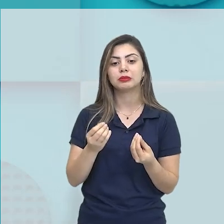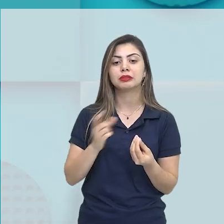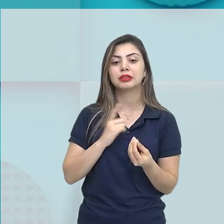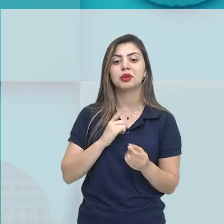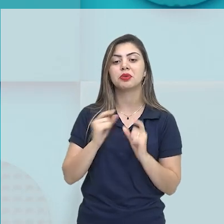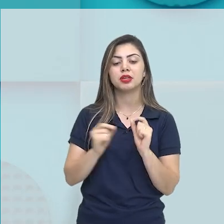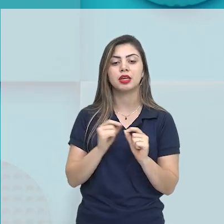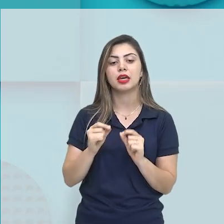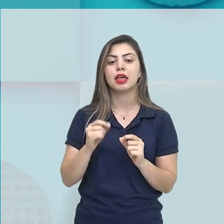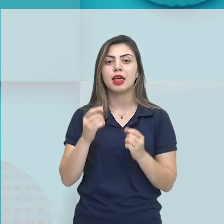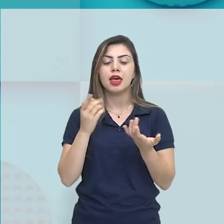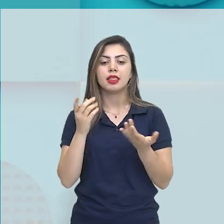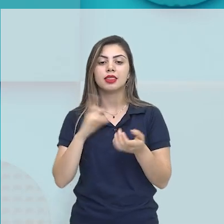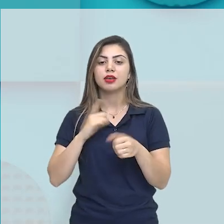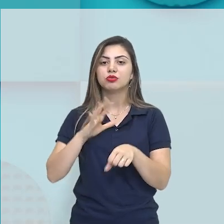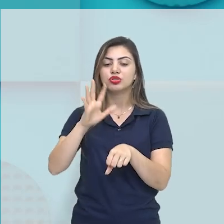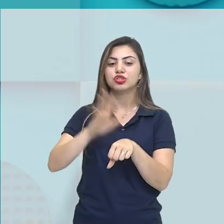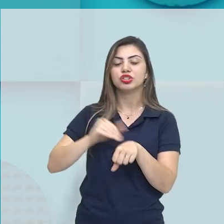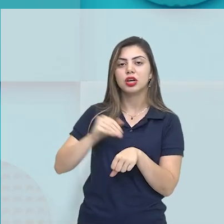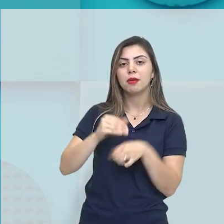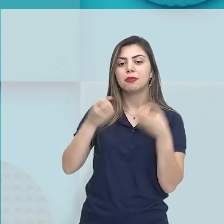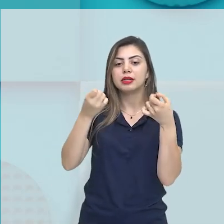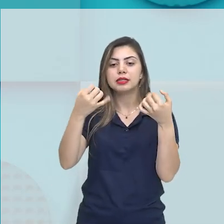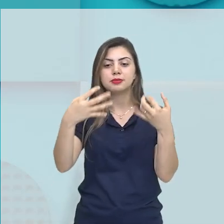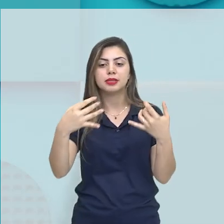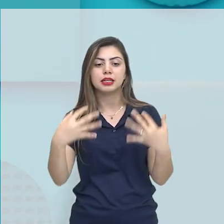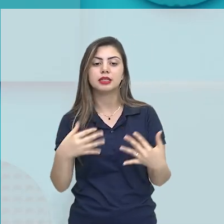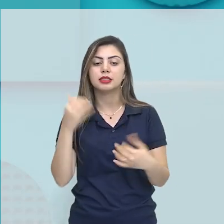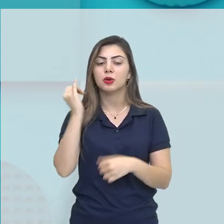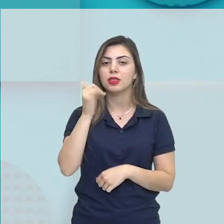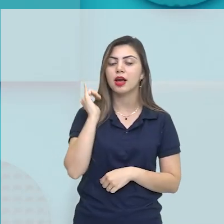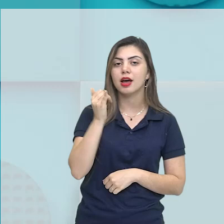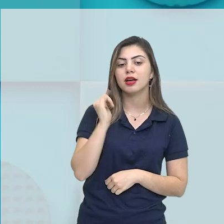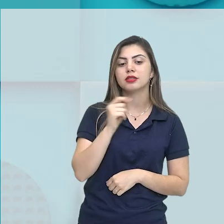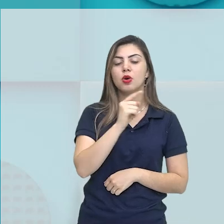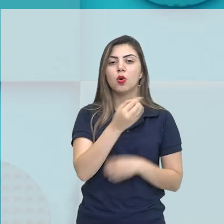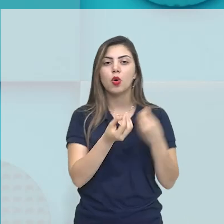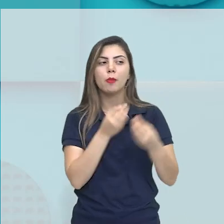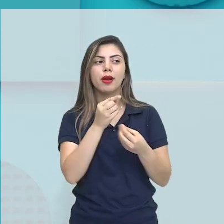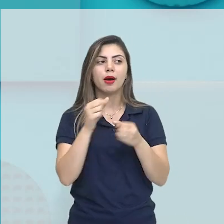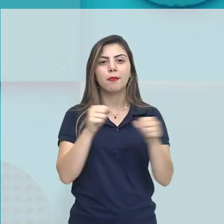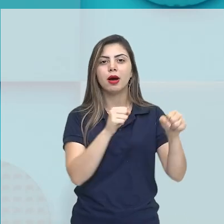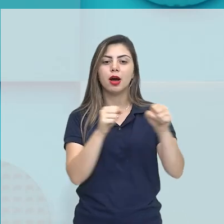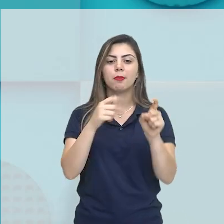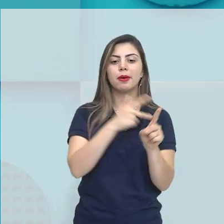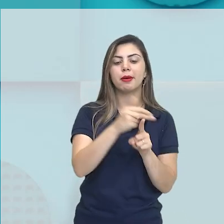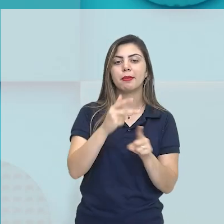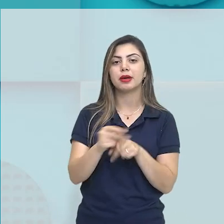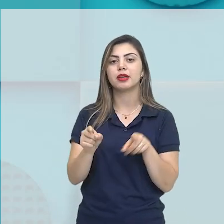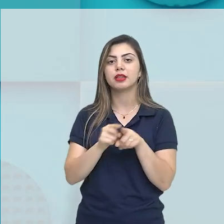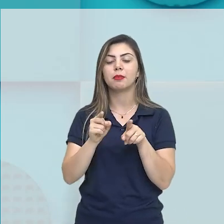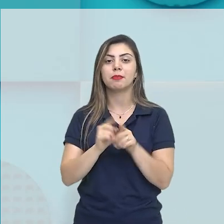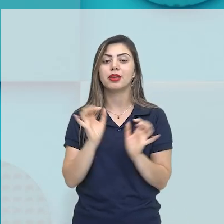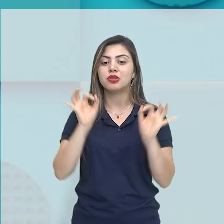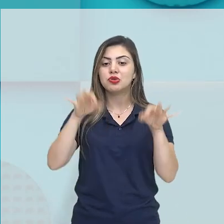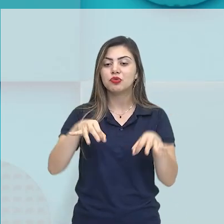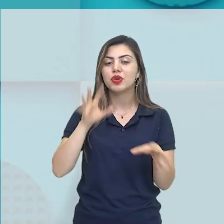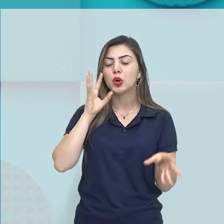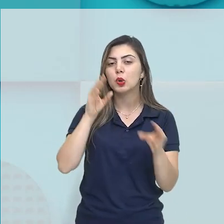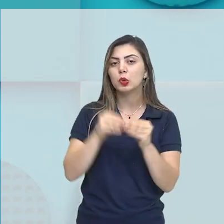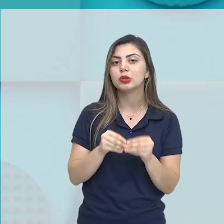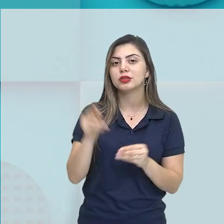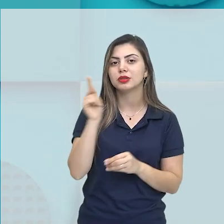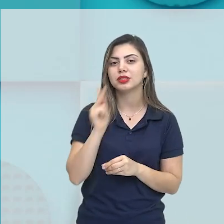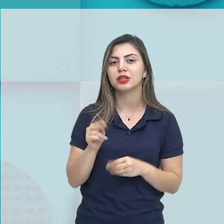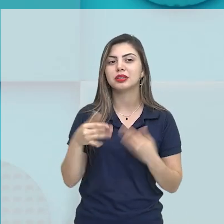prólogo. Tem a invocação, a dedicatória, a narração das aventuras do herói e também a conclusão da história. Então, você observa que